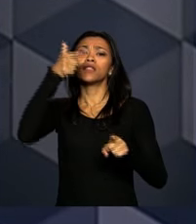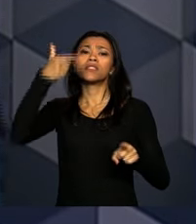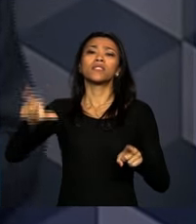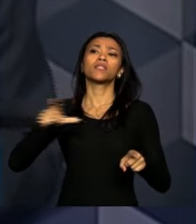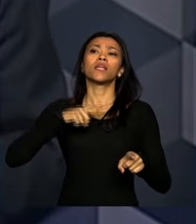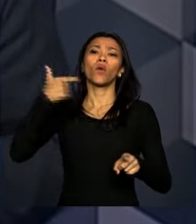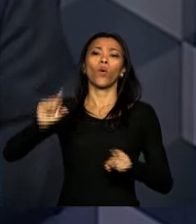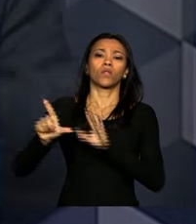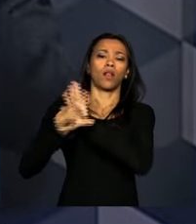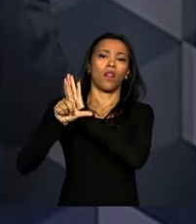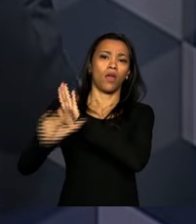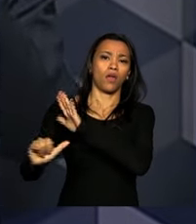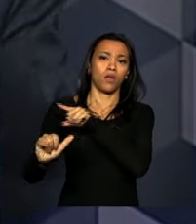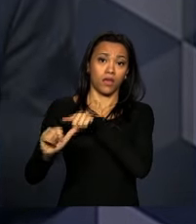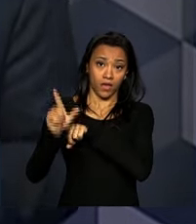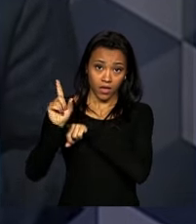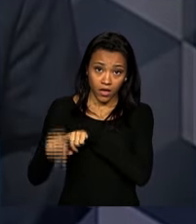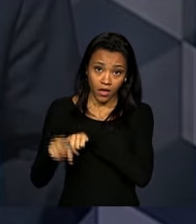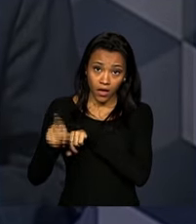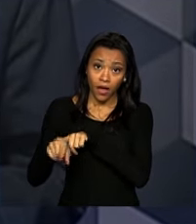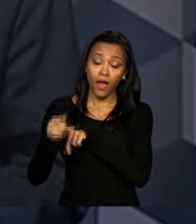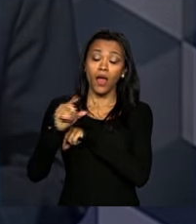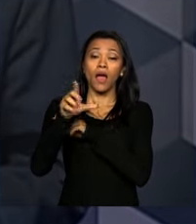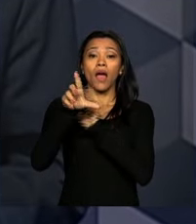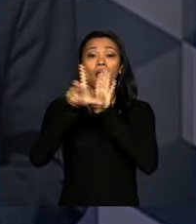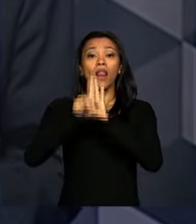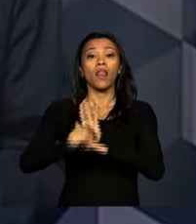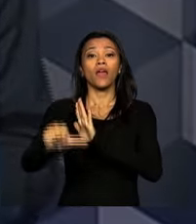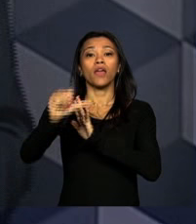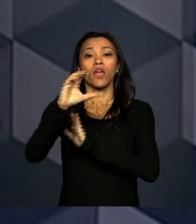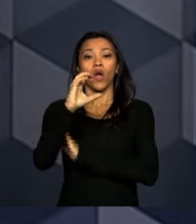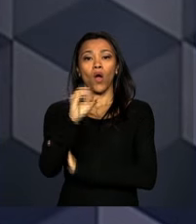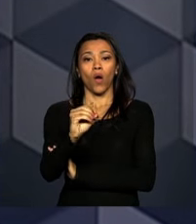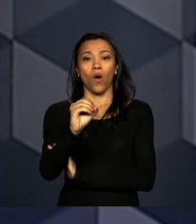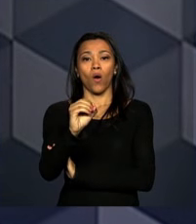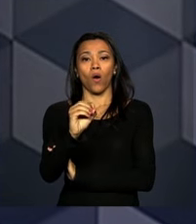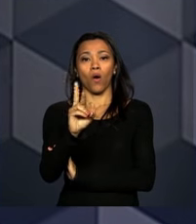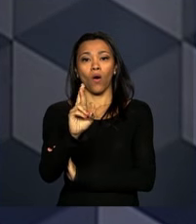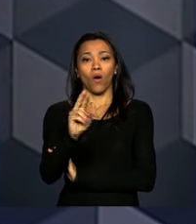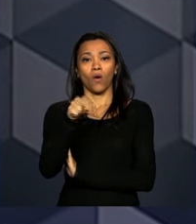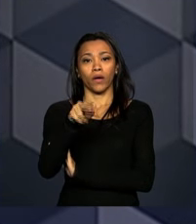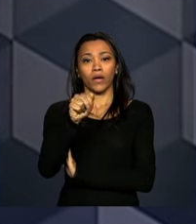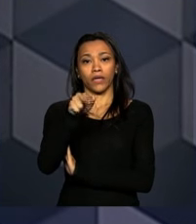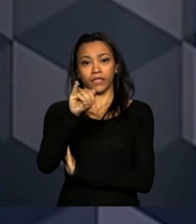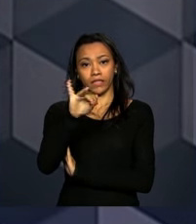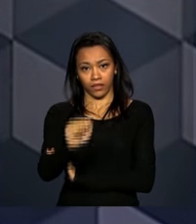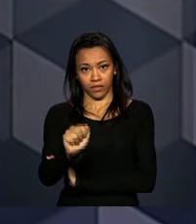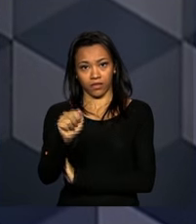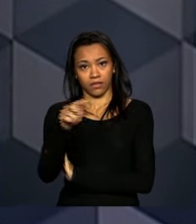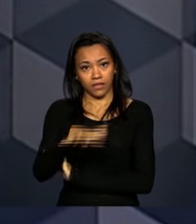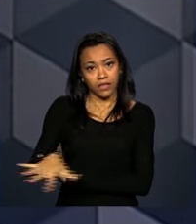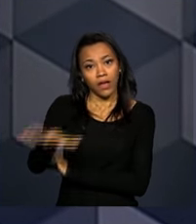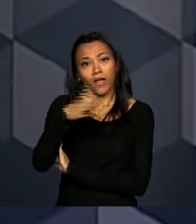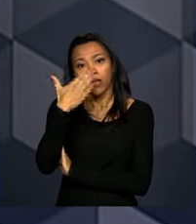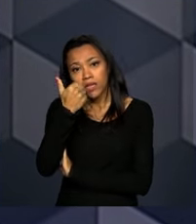no Brasil, que é a Lei Orgânica de Segurança Alimentar e Nutricional, a Lausanne. Eu me lembro,